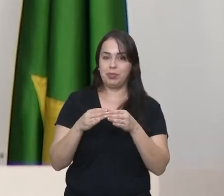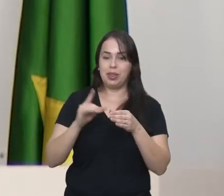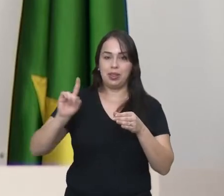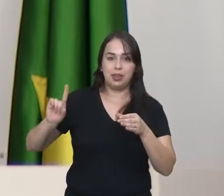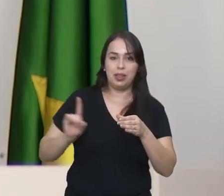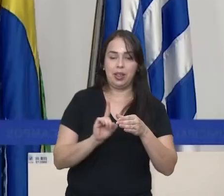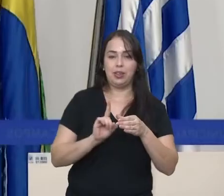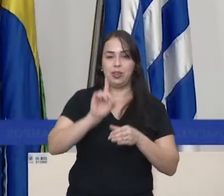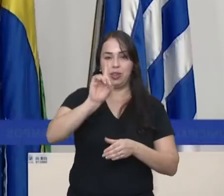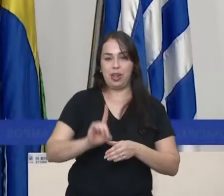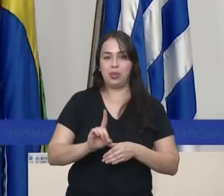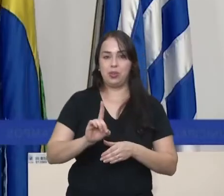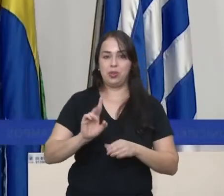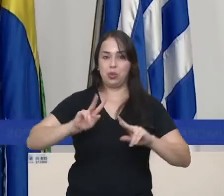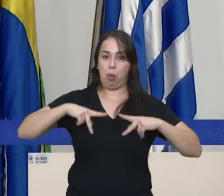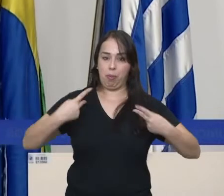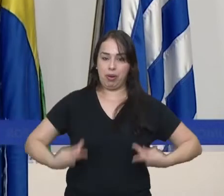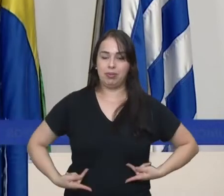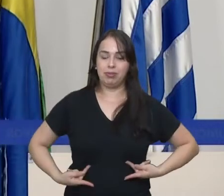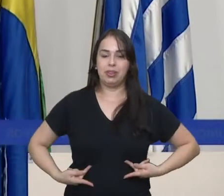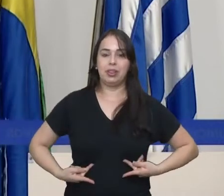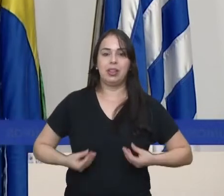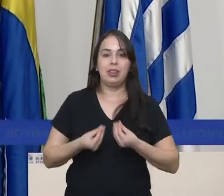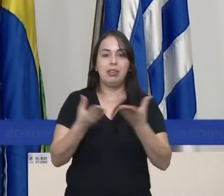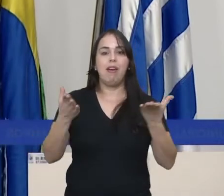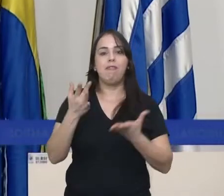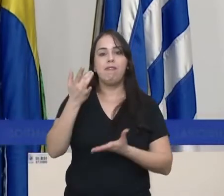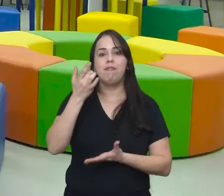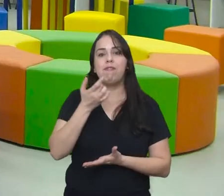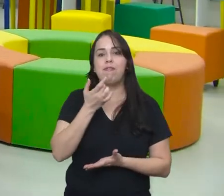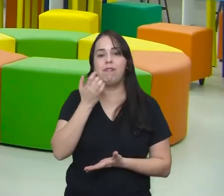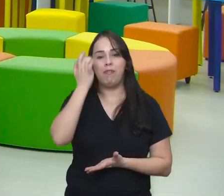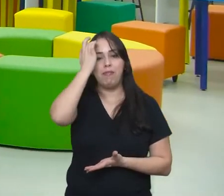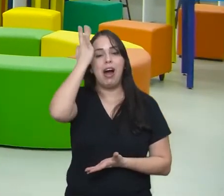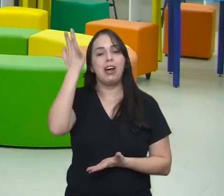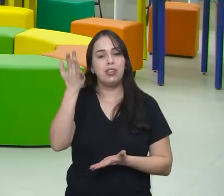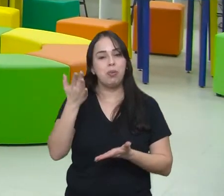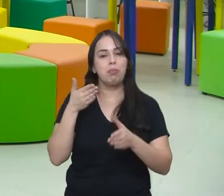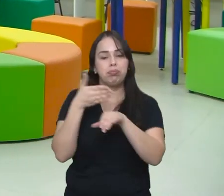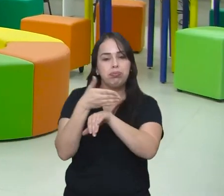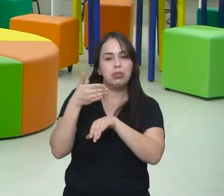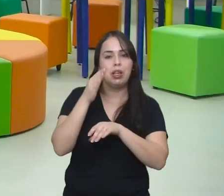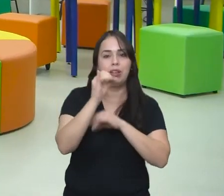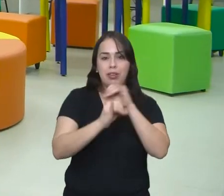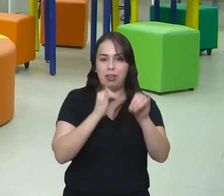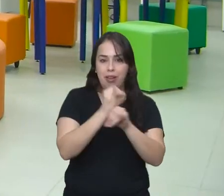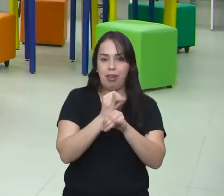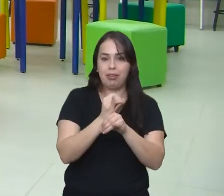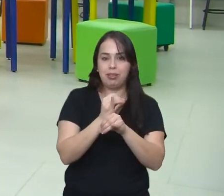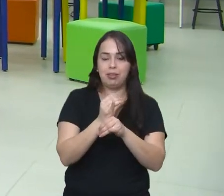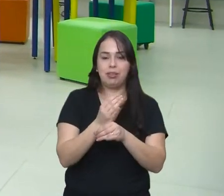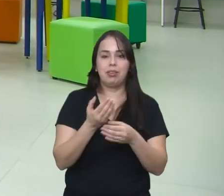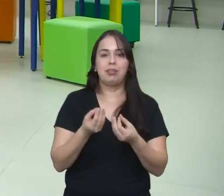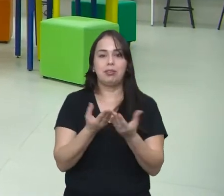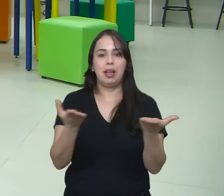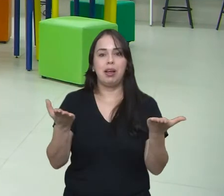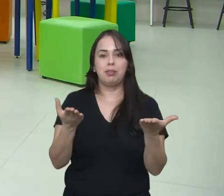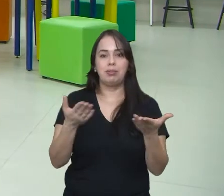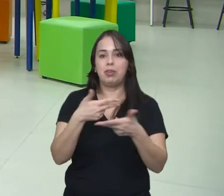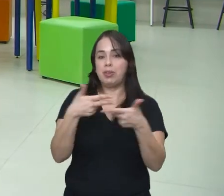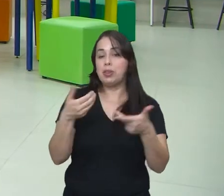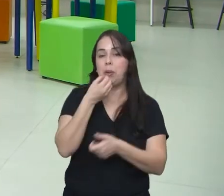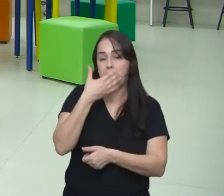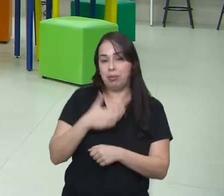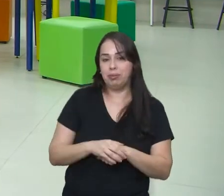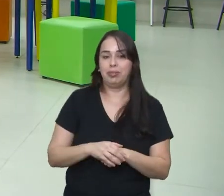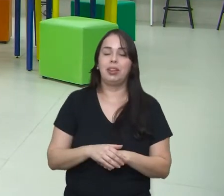Rafael Pascucci, membro da Comissão de Direitos Humanos da Câmara, a facilitação ao acesso à internet trouxe benefícios